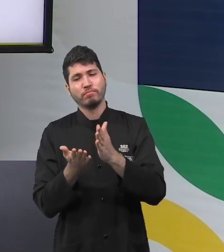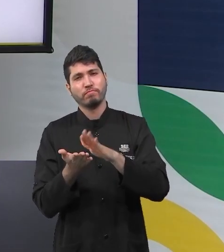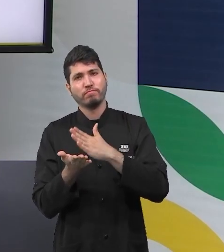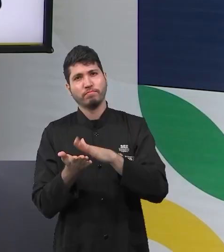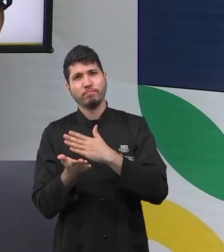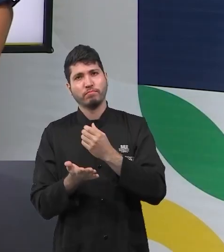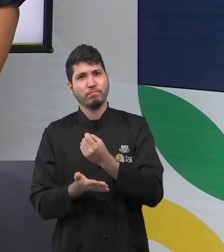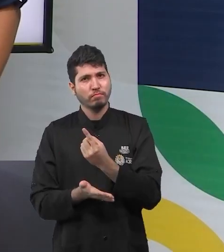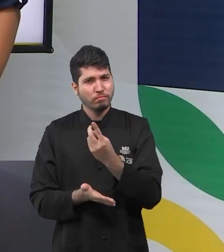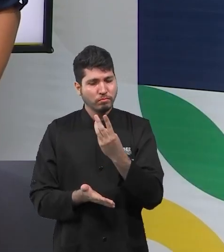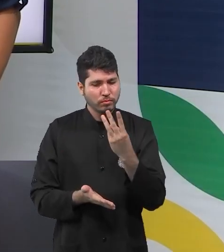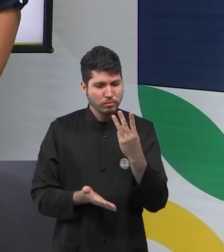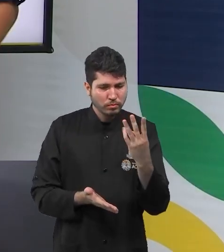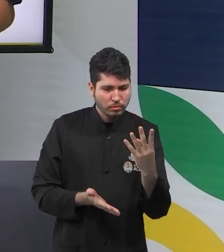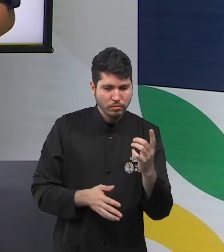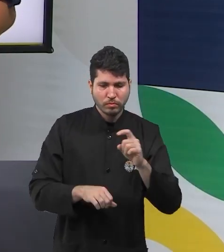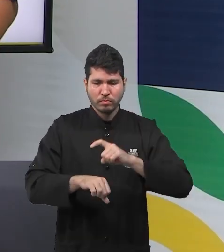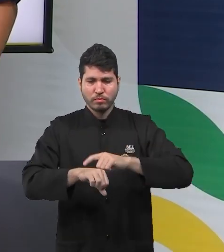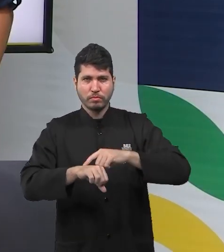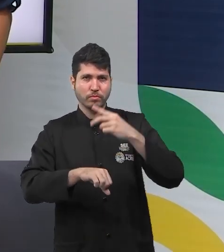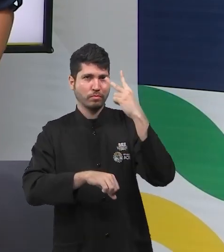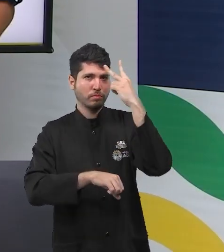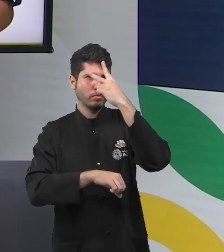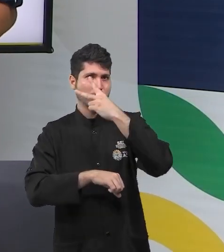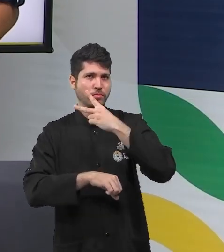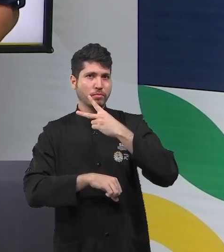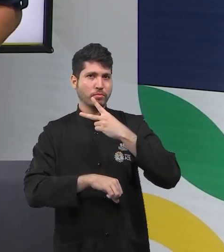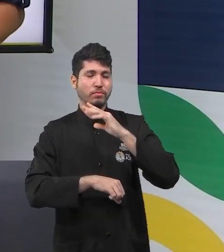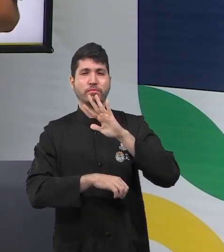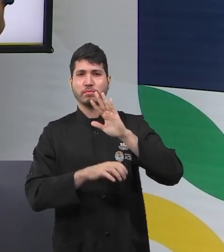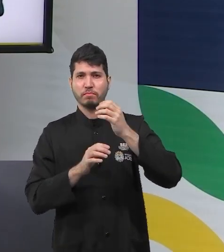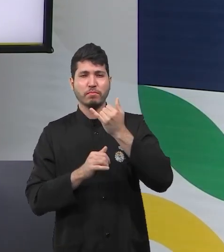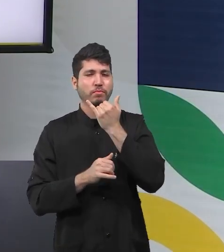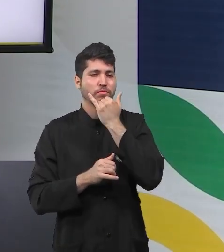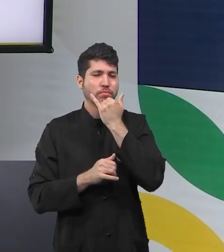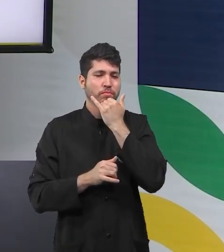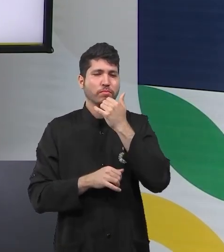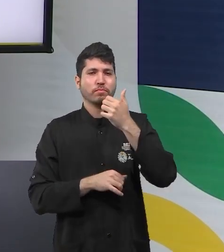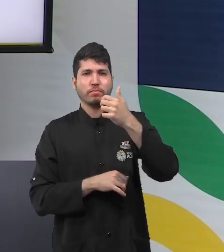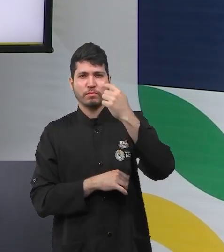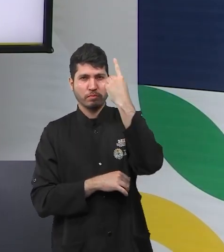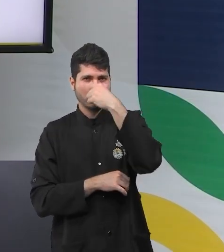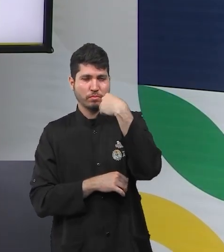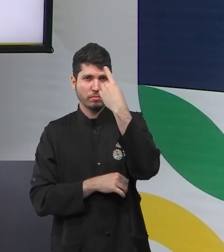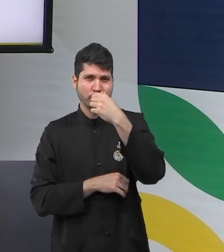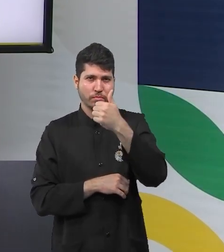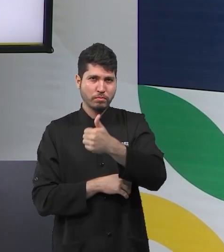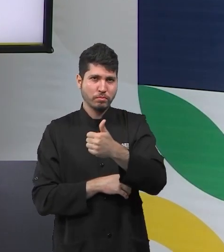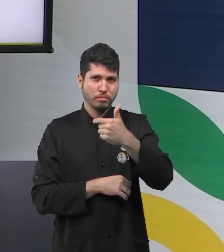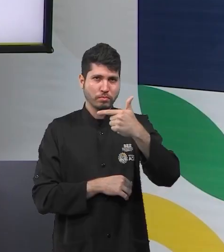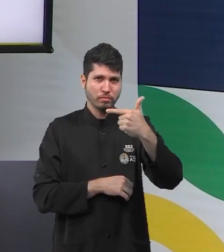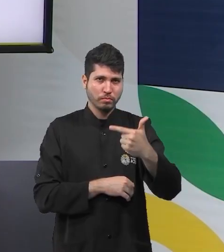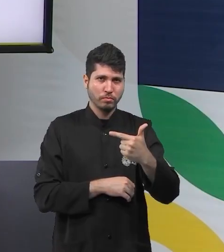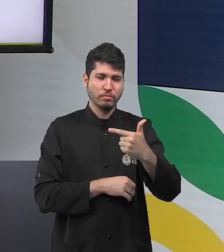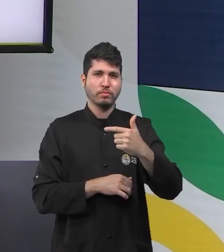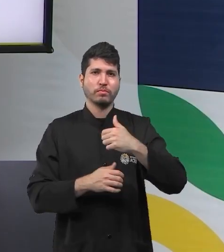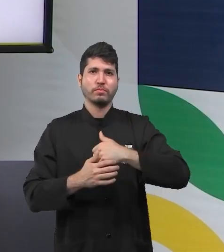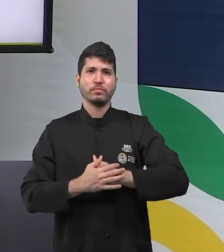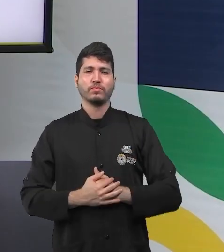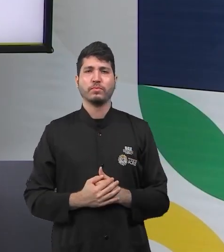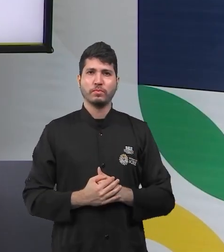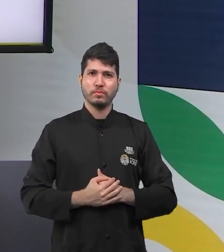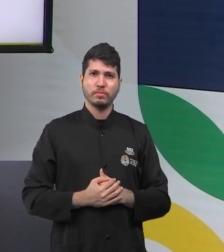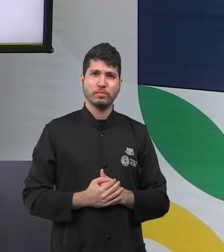em 2 horas. 12 horas, perdão, em 12 horas. Em 2 horas foram somente 40.